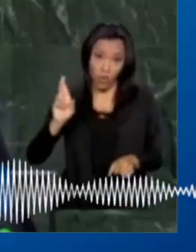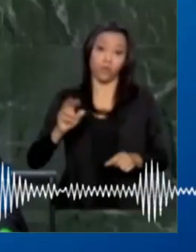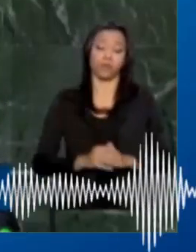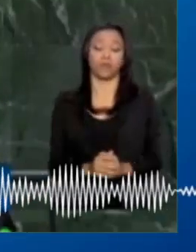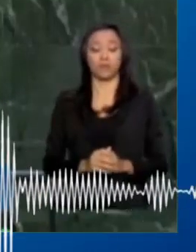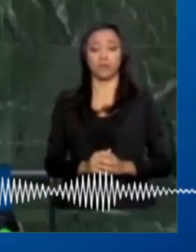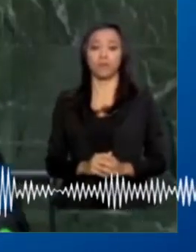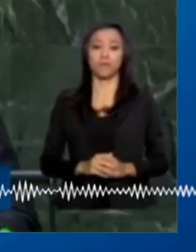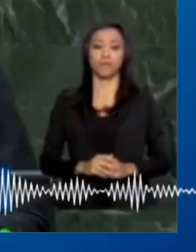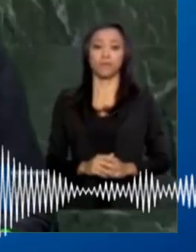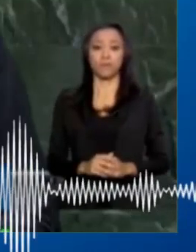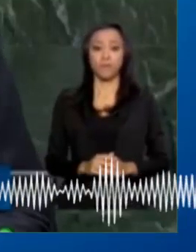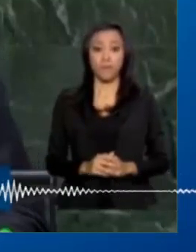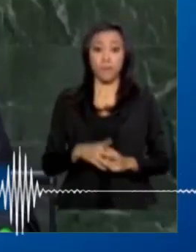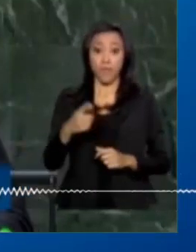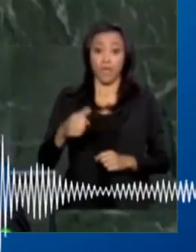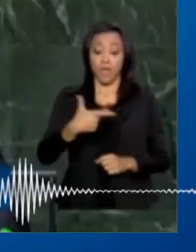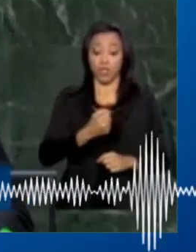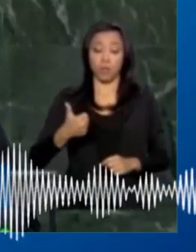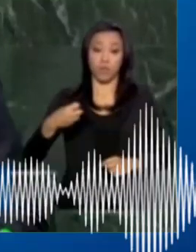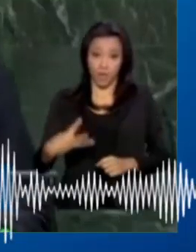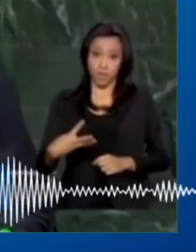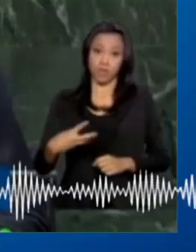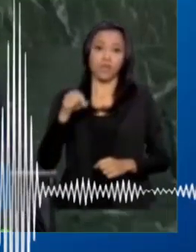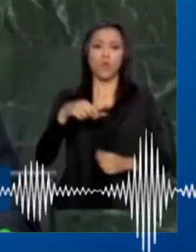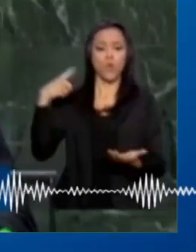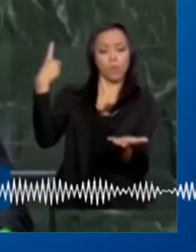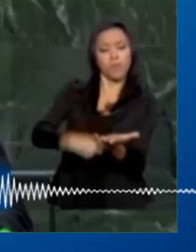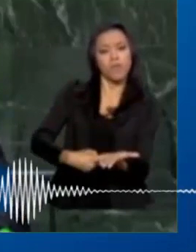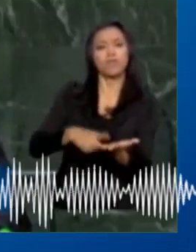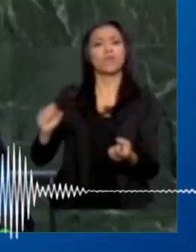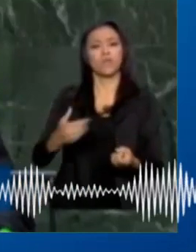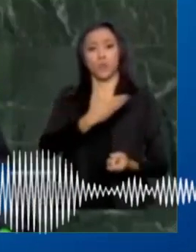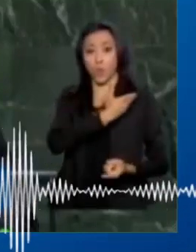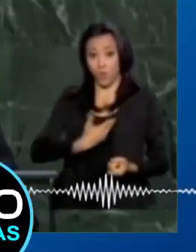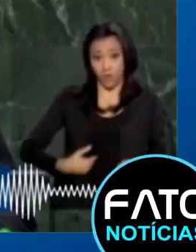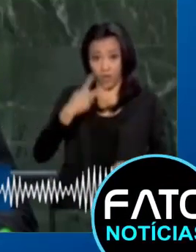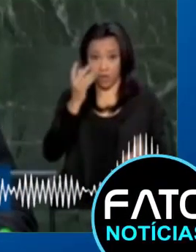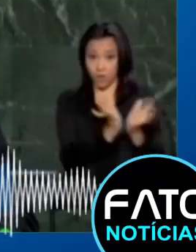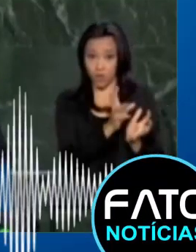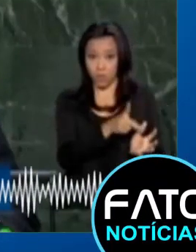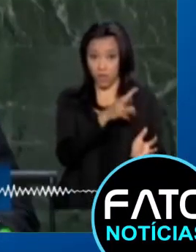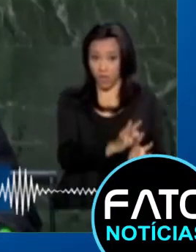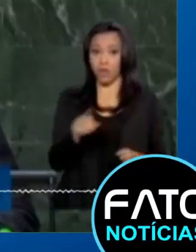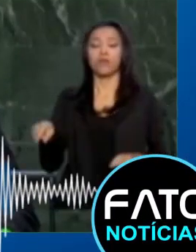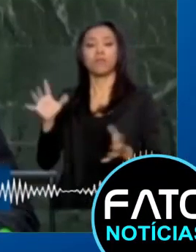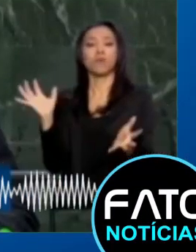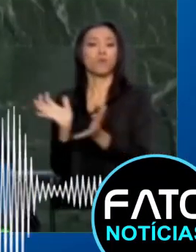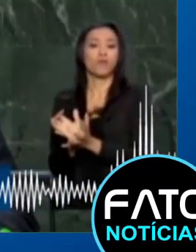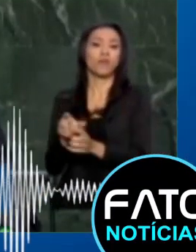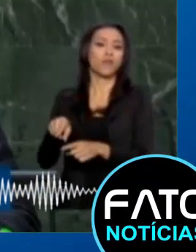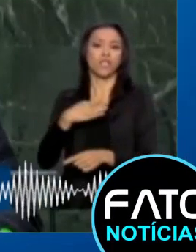Sérgio Moro, quando esse ainda era o principal juiz da Operação Lava Jato. Apesar de ter recebido críticas